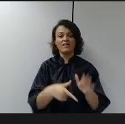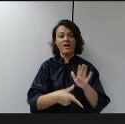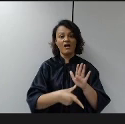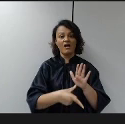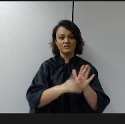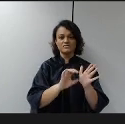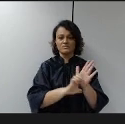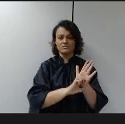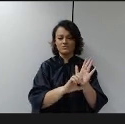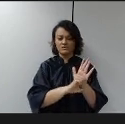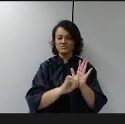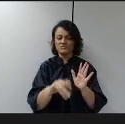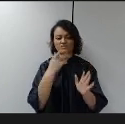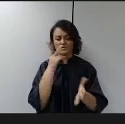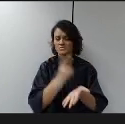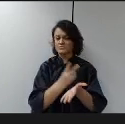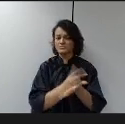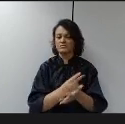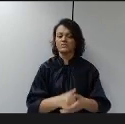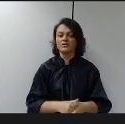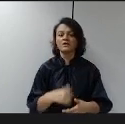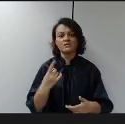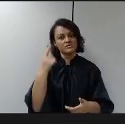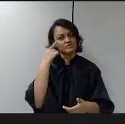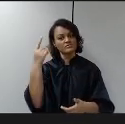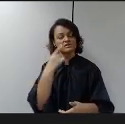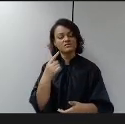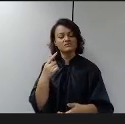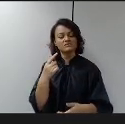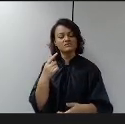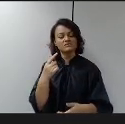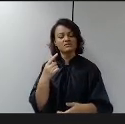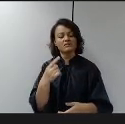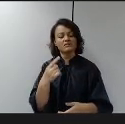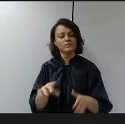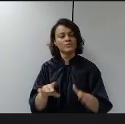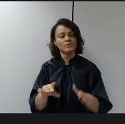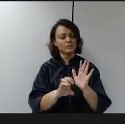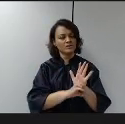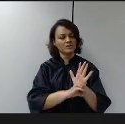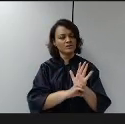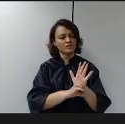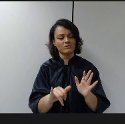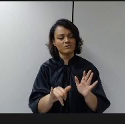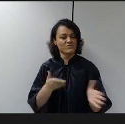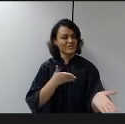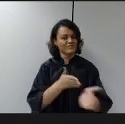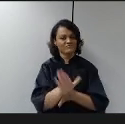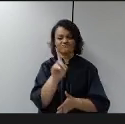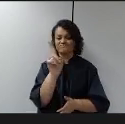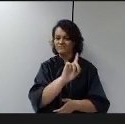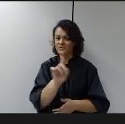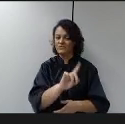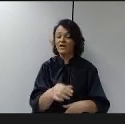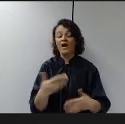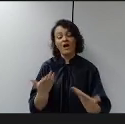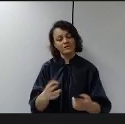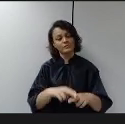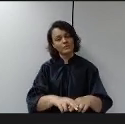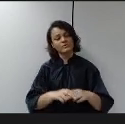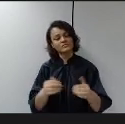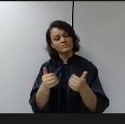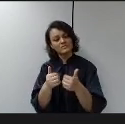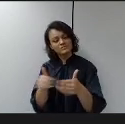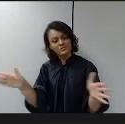fundamento na vinculação do edital, não foi aprovado isso e foi aberto novo certame